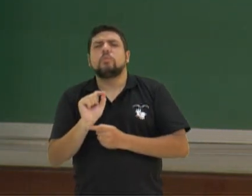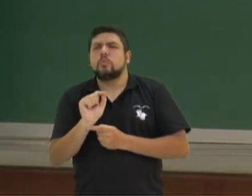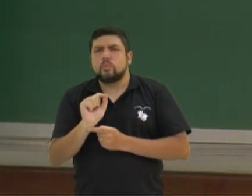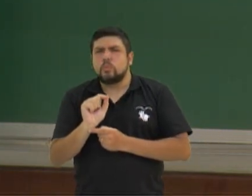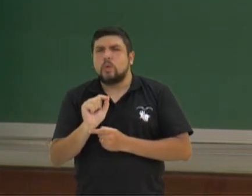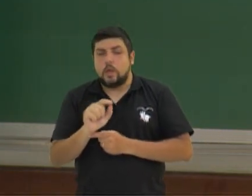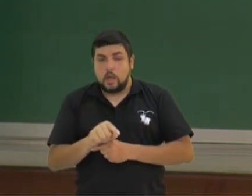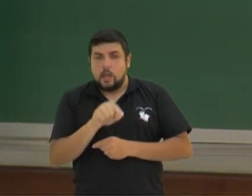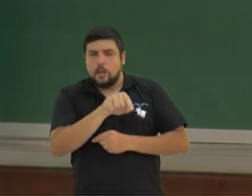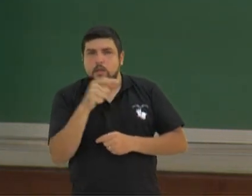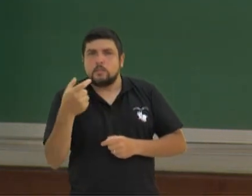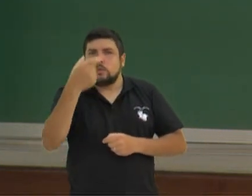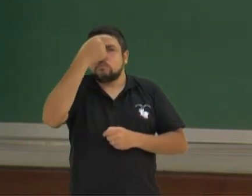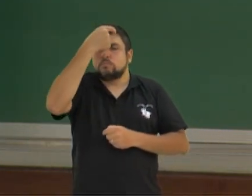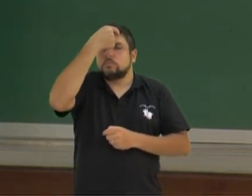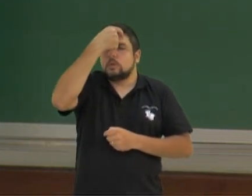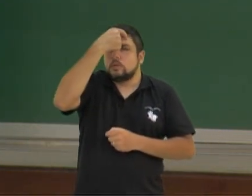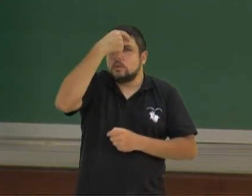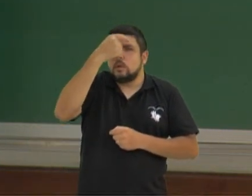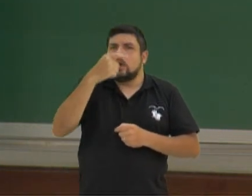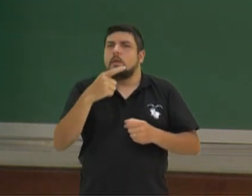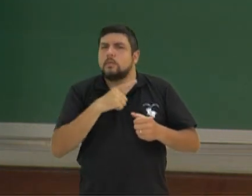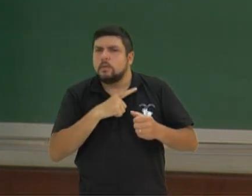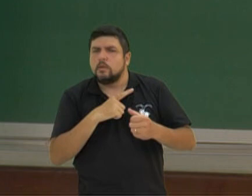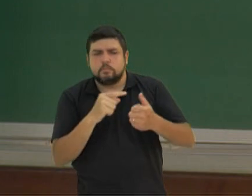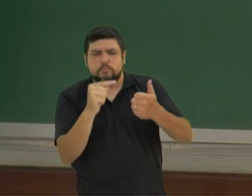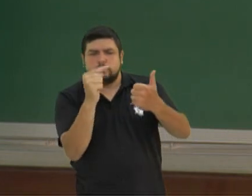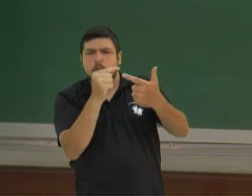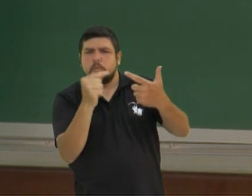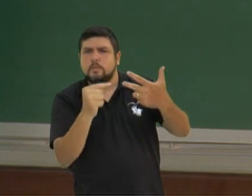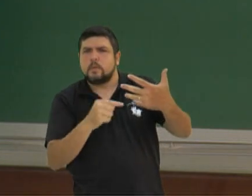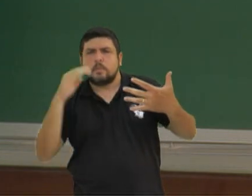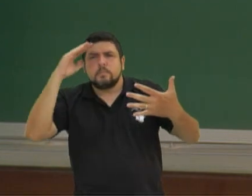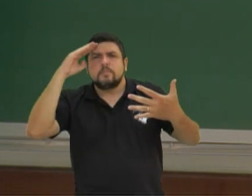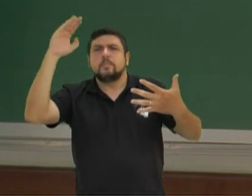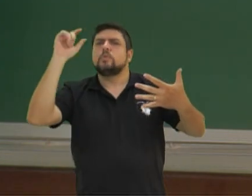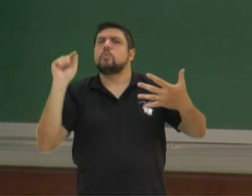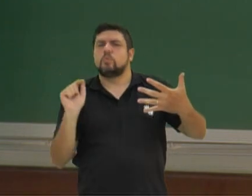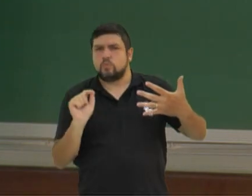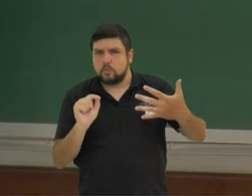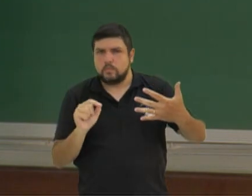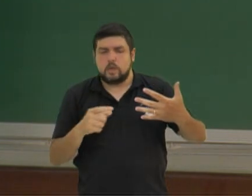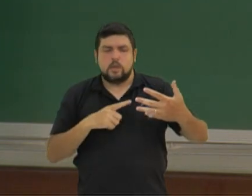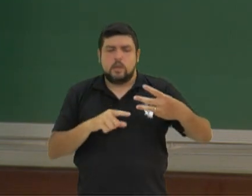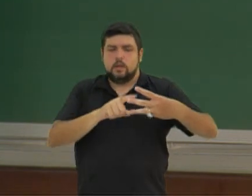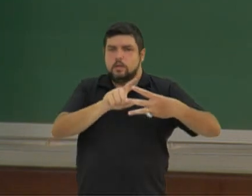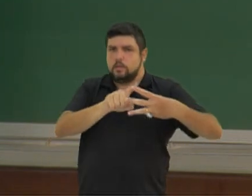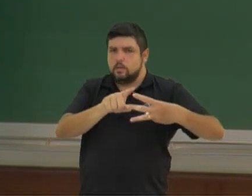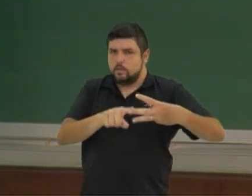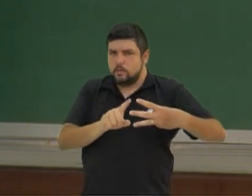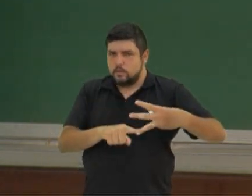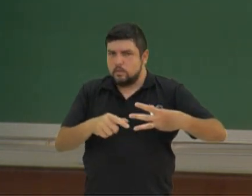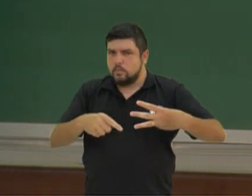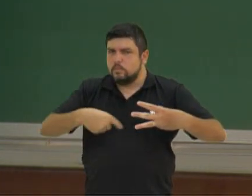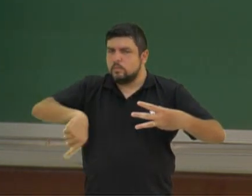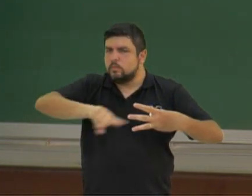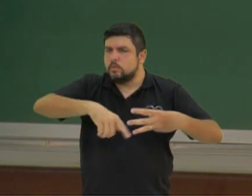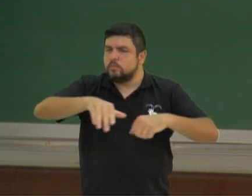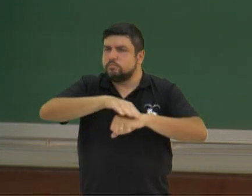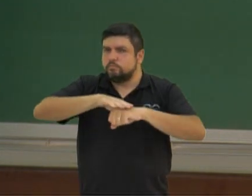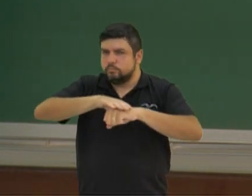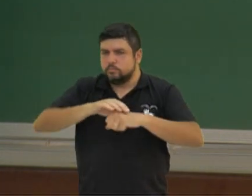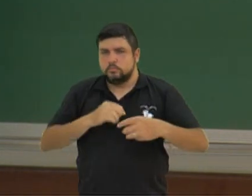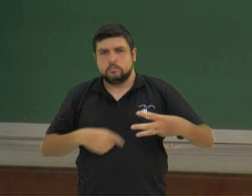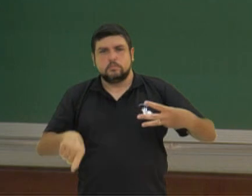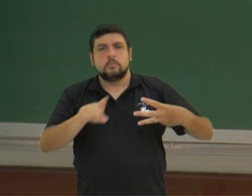vai se centralizar em algumas ideias principais, que são, aqui eu coloquei 3 ideias para a gente falar sobre elas. A